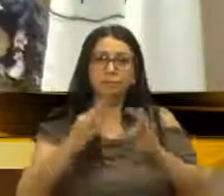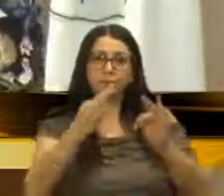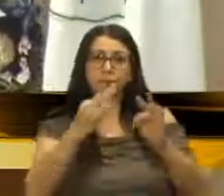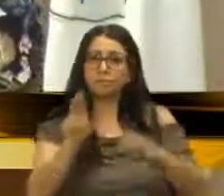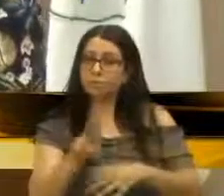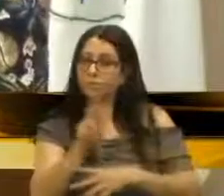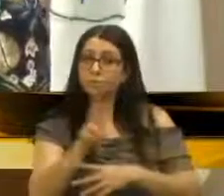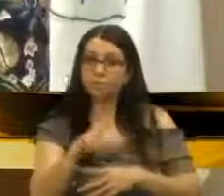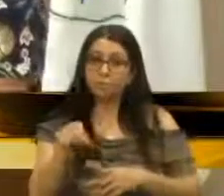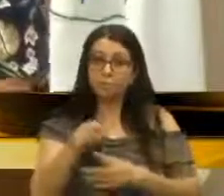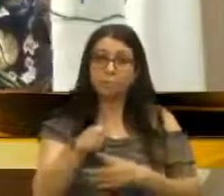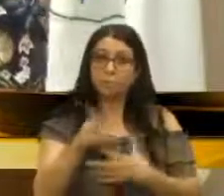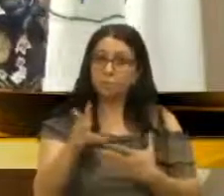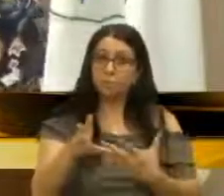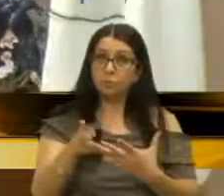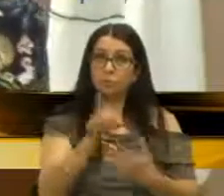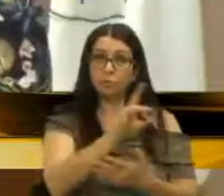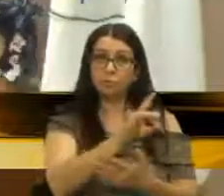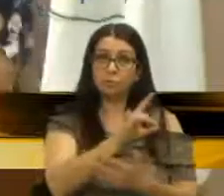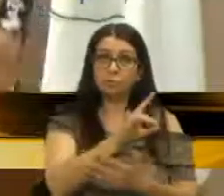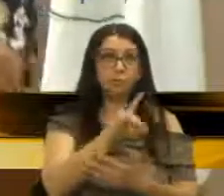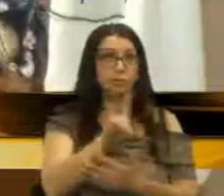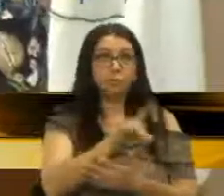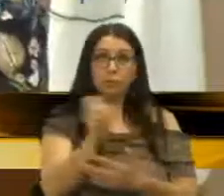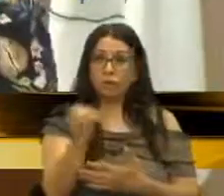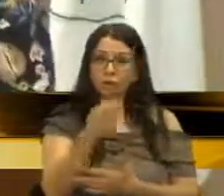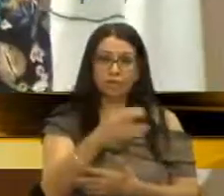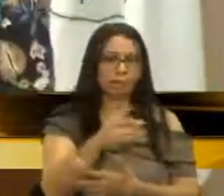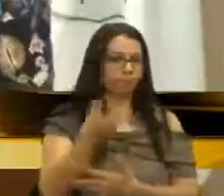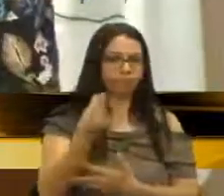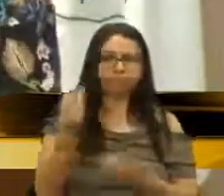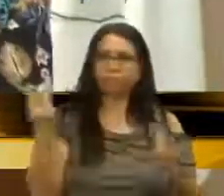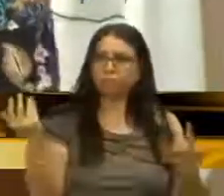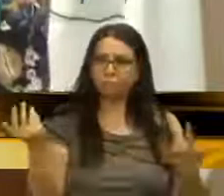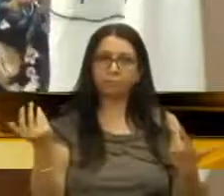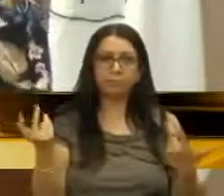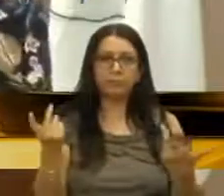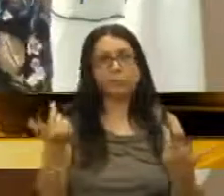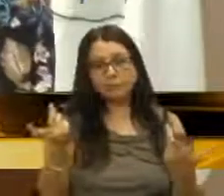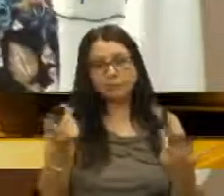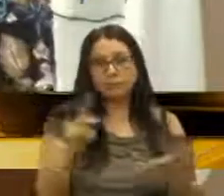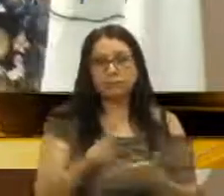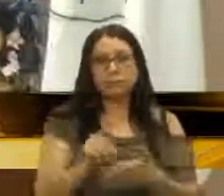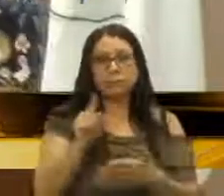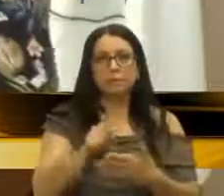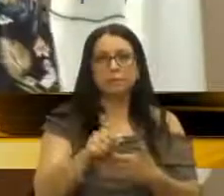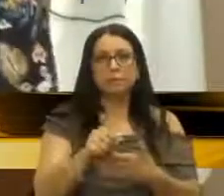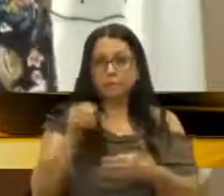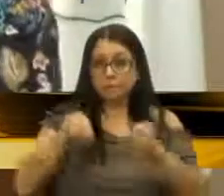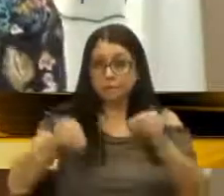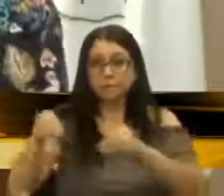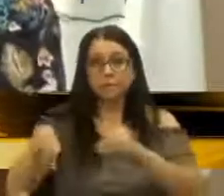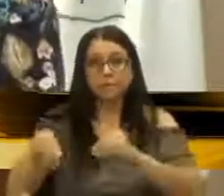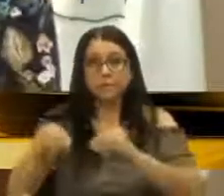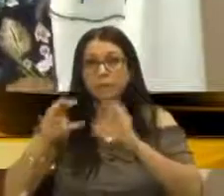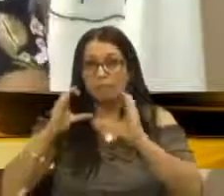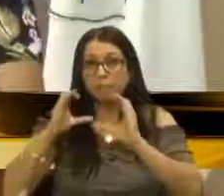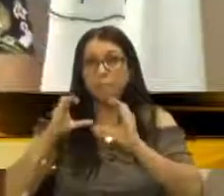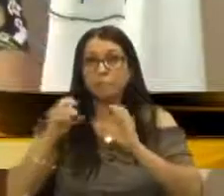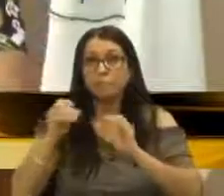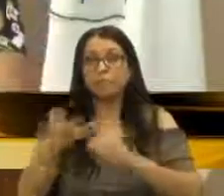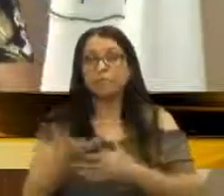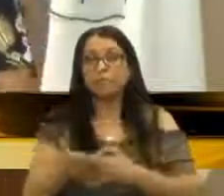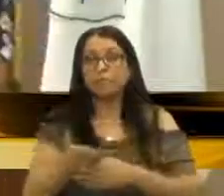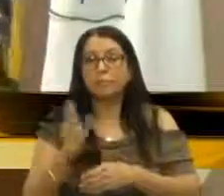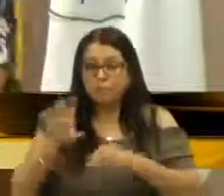isso temos hoje cada hoje a inovação é enorme então nós no mínimo essa plantadeira de de milho só tem